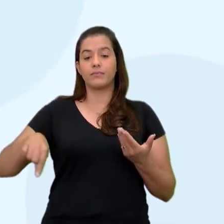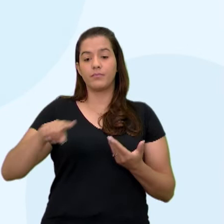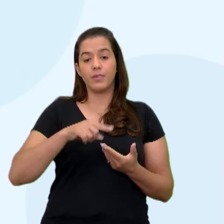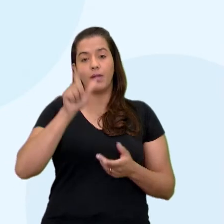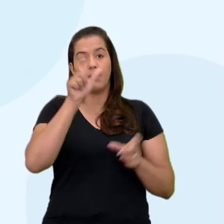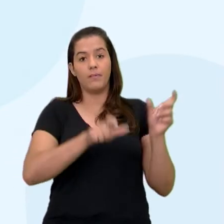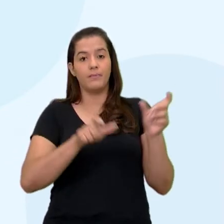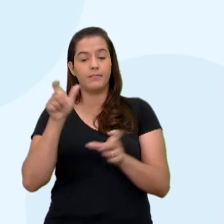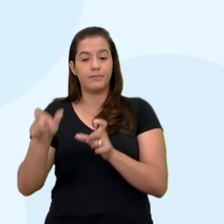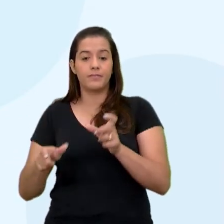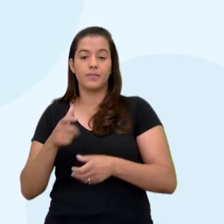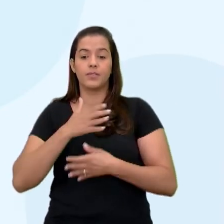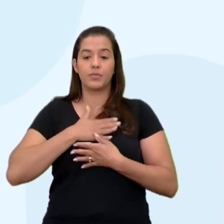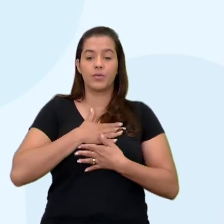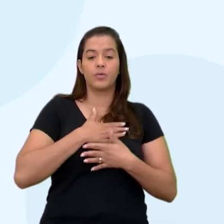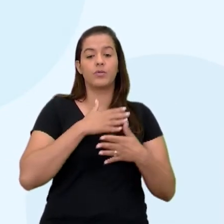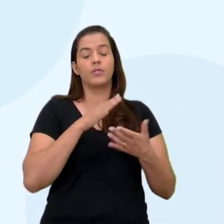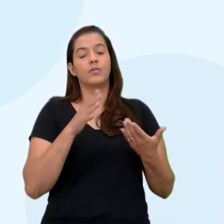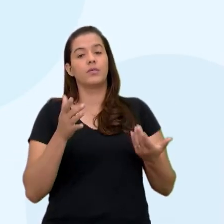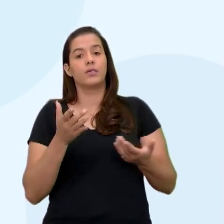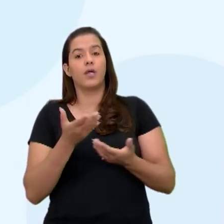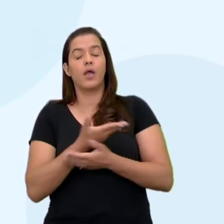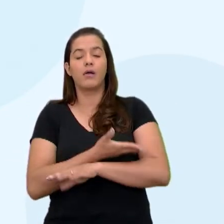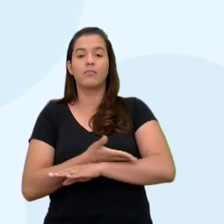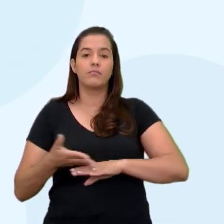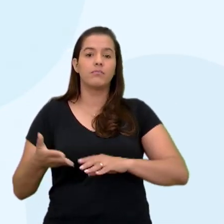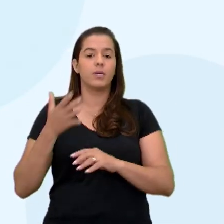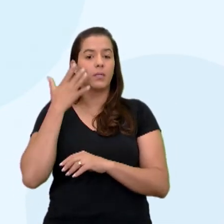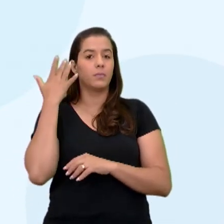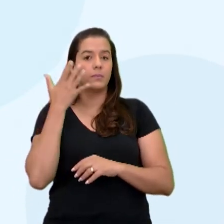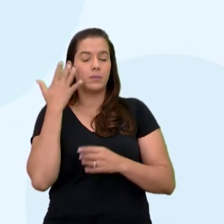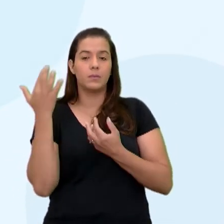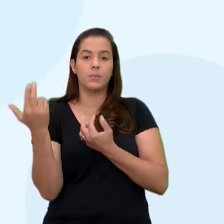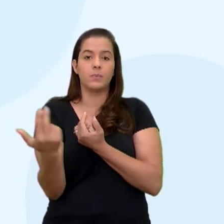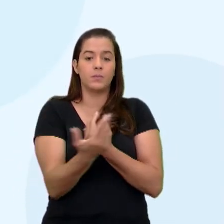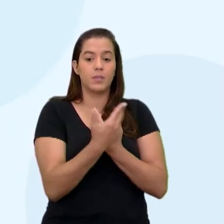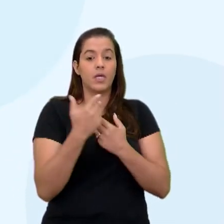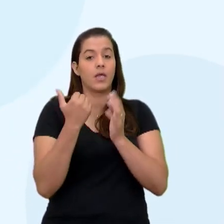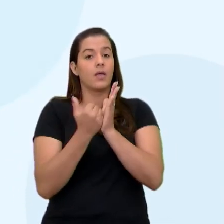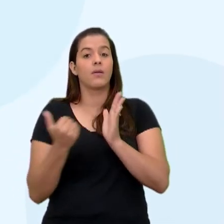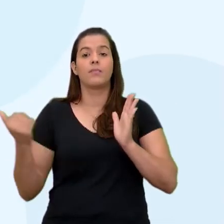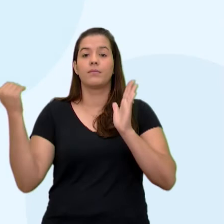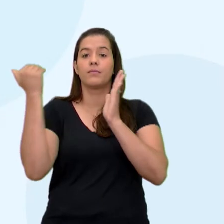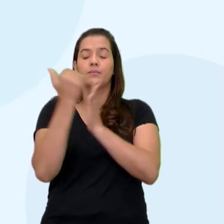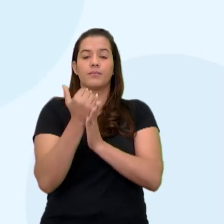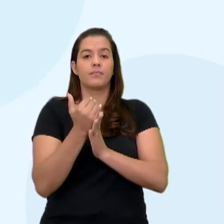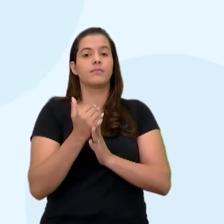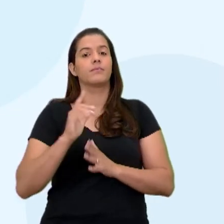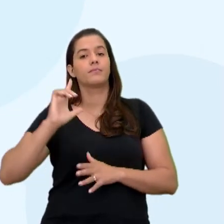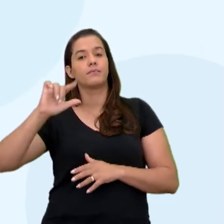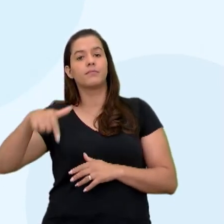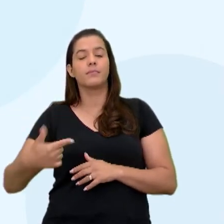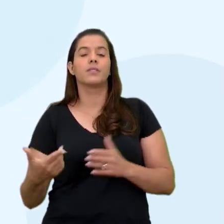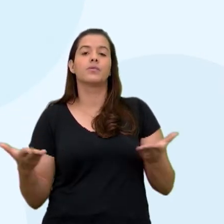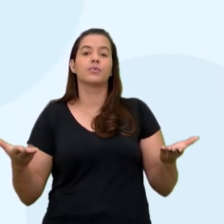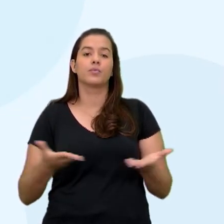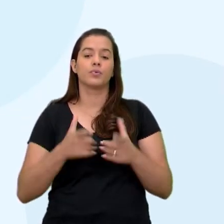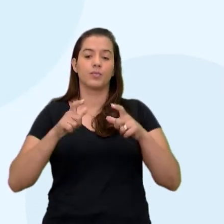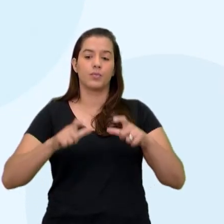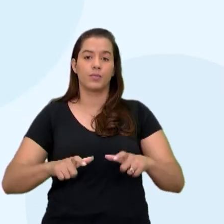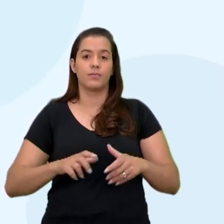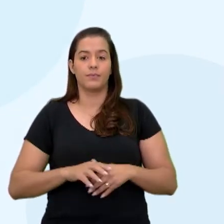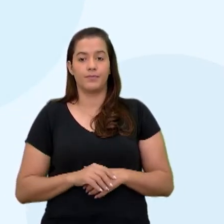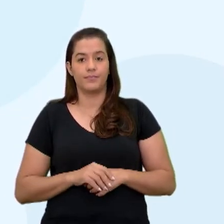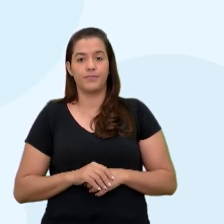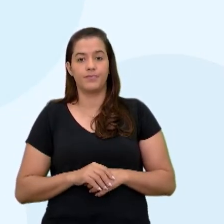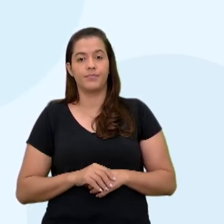pessoas com gostos estéticos comuns se intensificou a ir muito além do espaço local